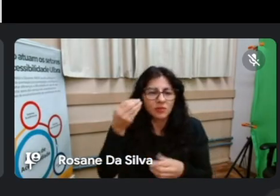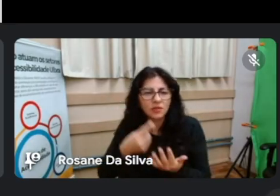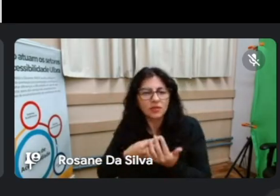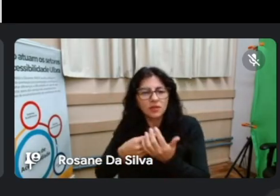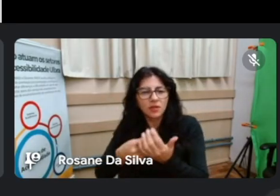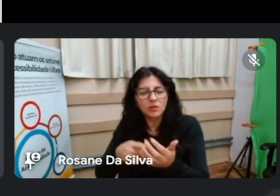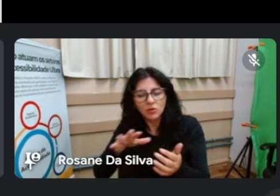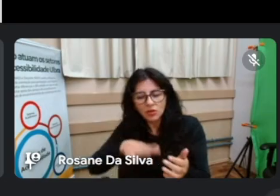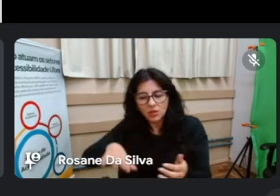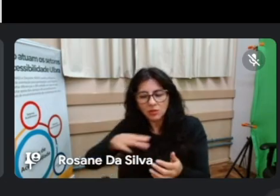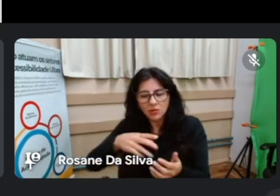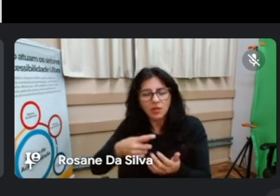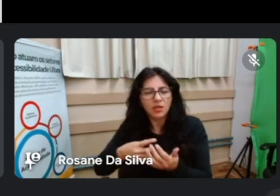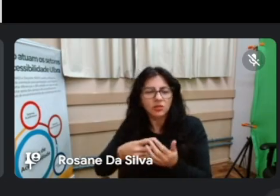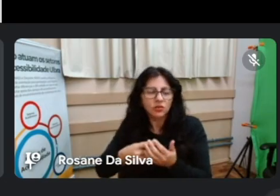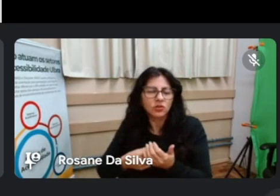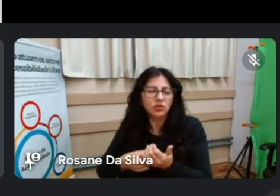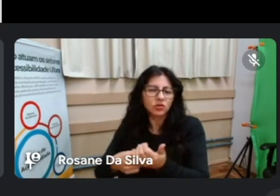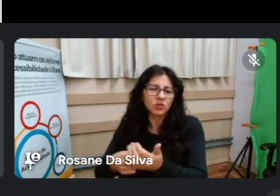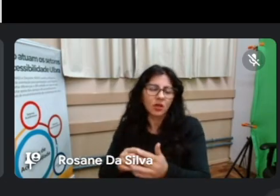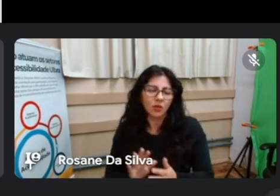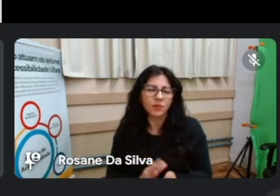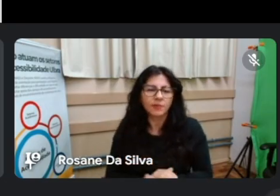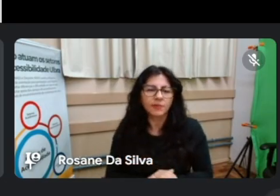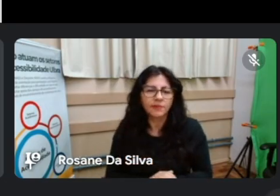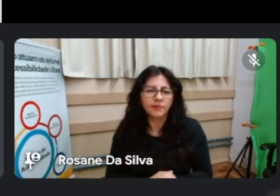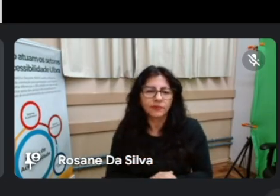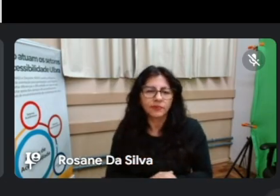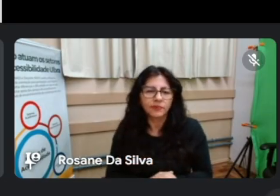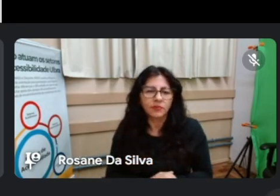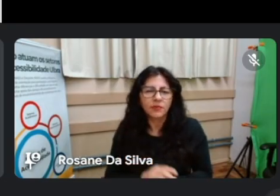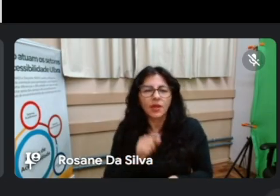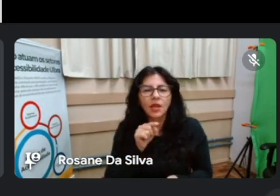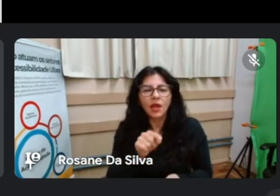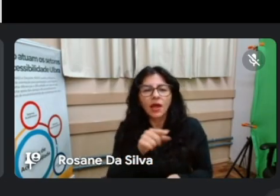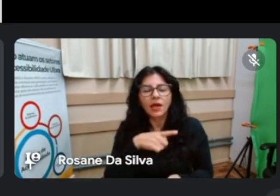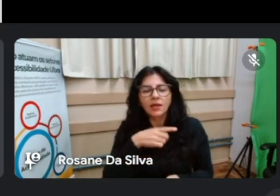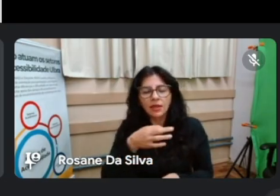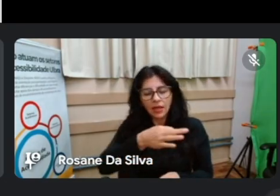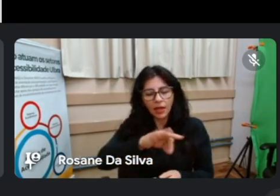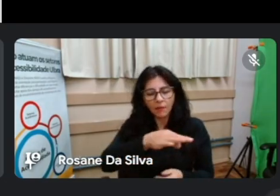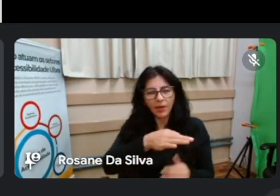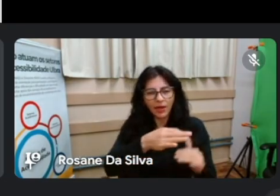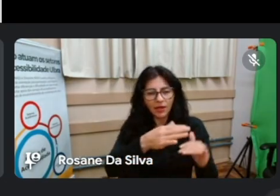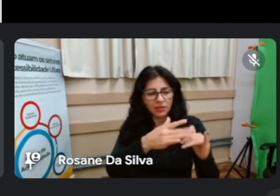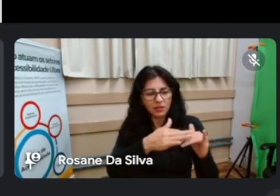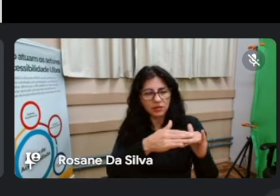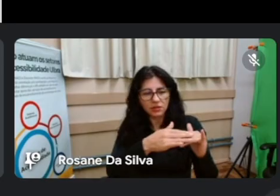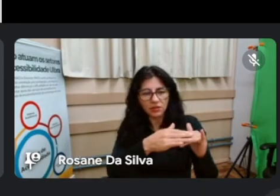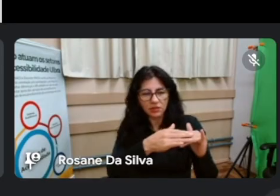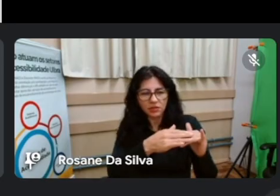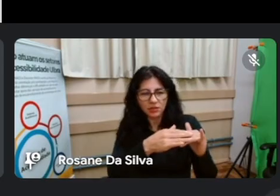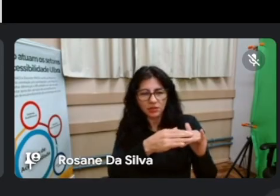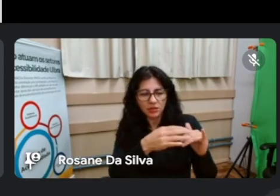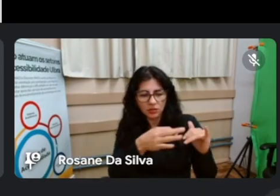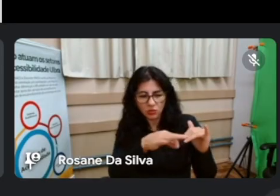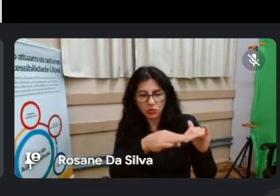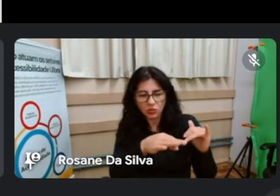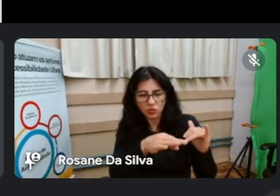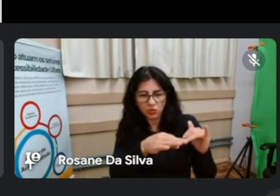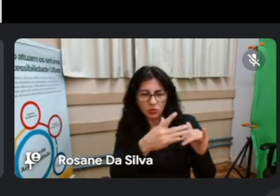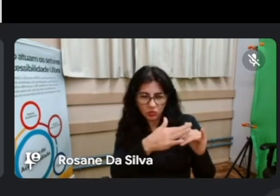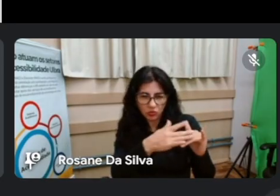digital né Eh inclusive aí tá a página do YouTube em que pode ser ser acessado